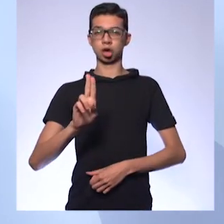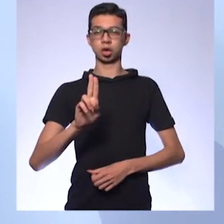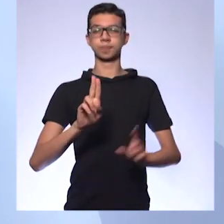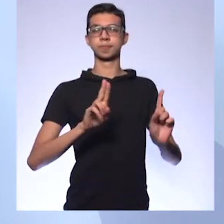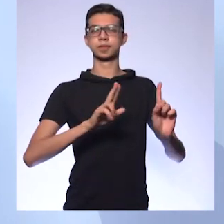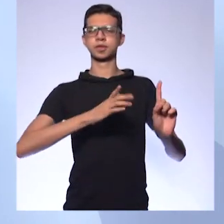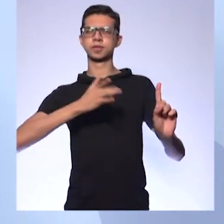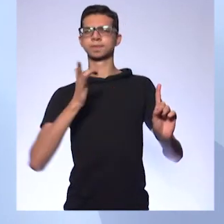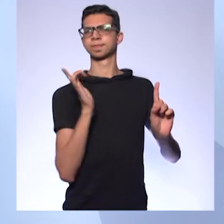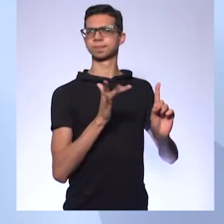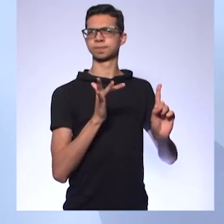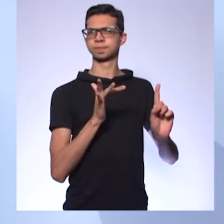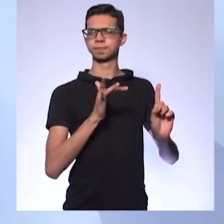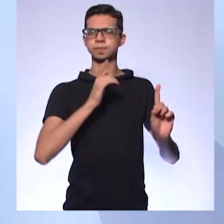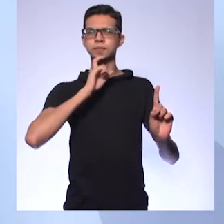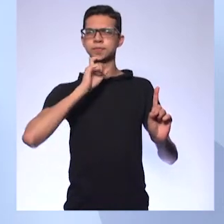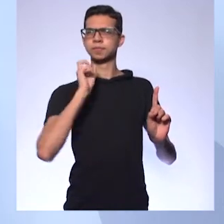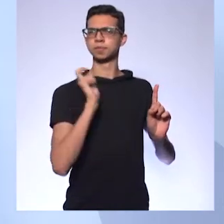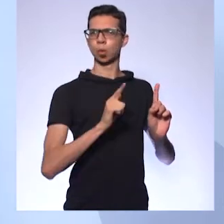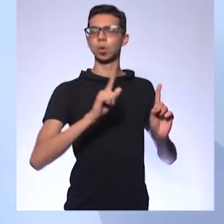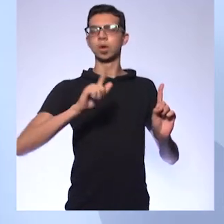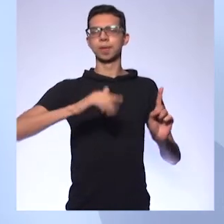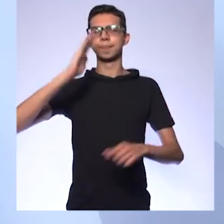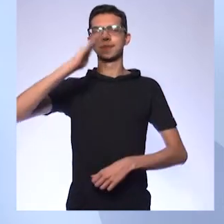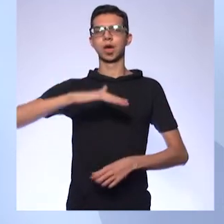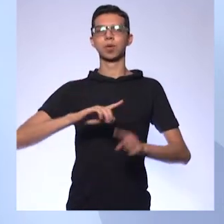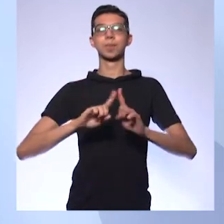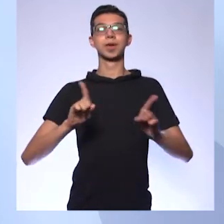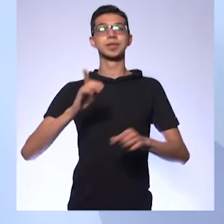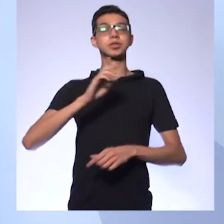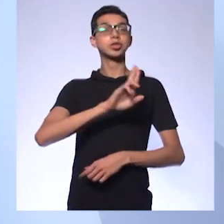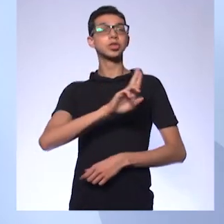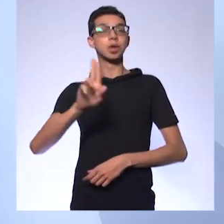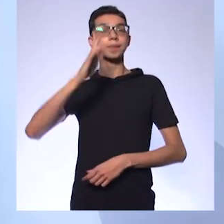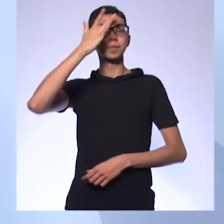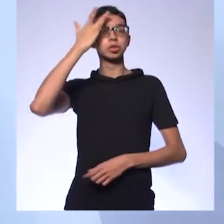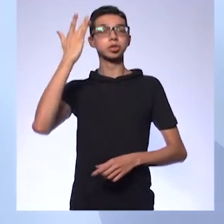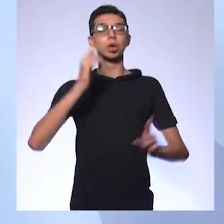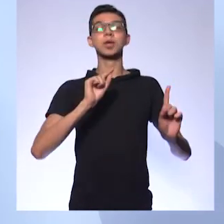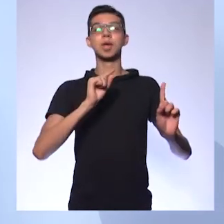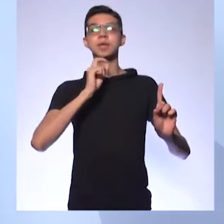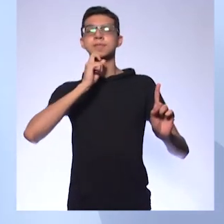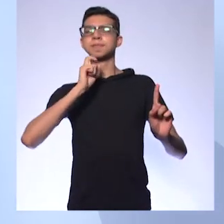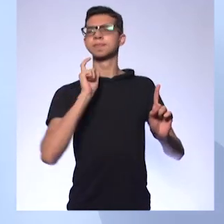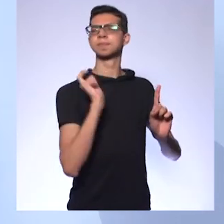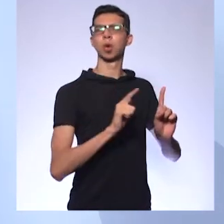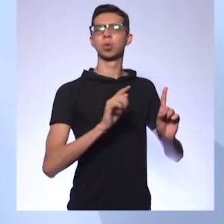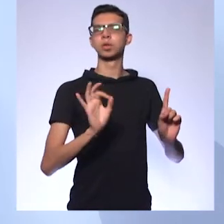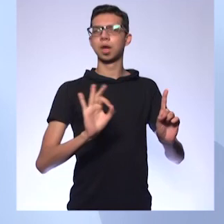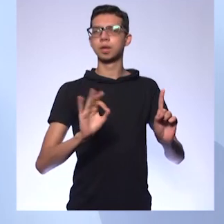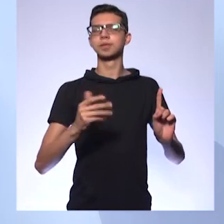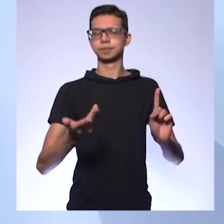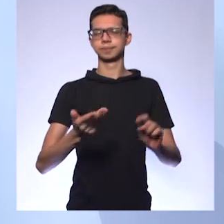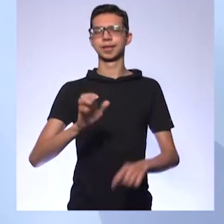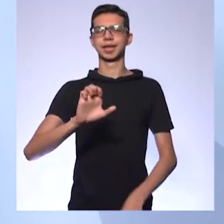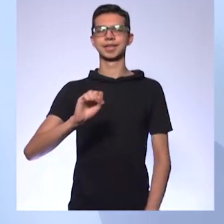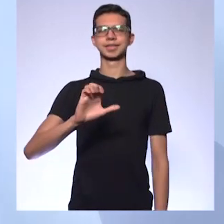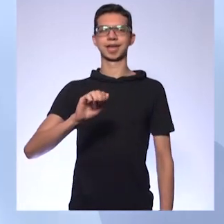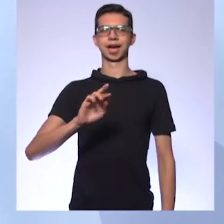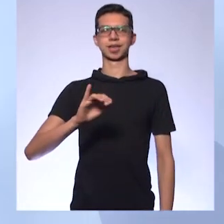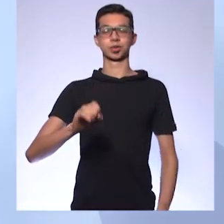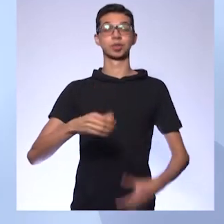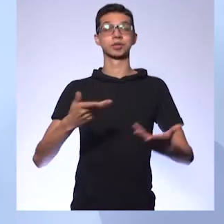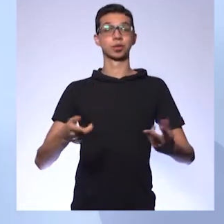de maldizer. As que não dizem o nome da pessoa que está sendo ofendida, são as cantigas de escárnio. Então, são 2